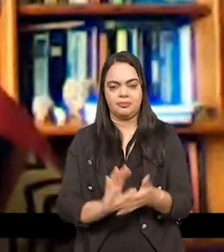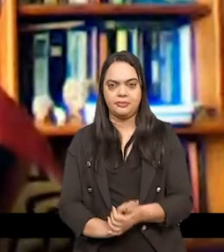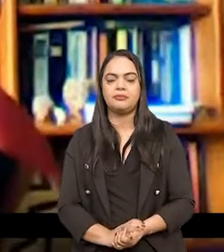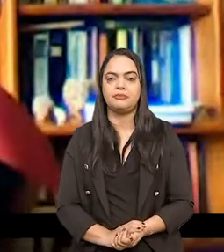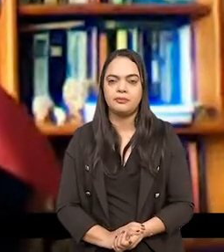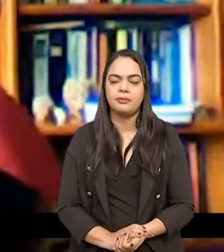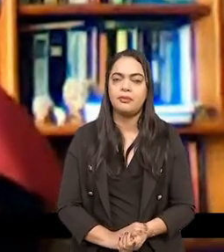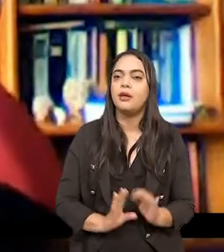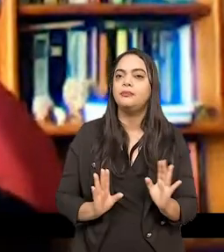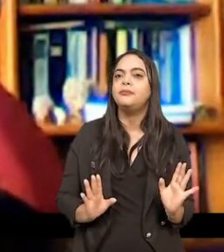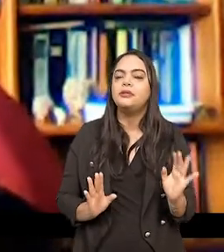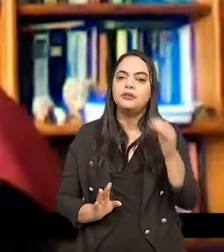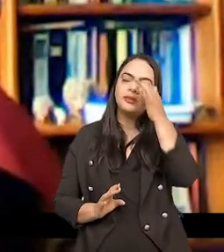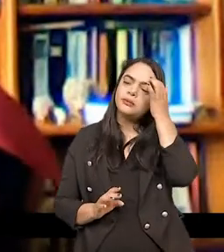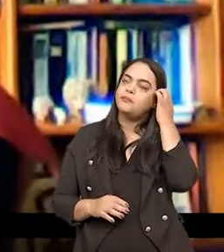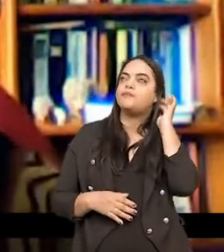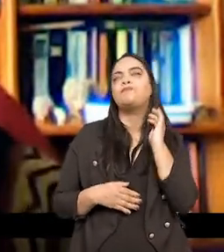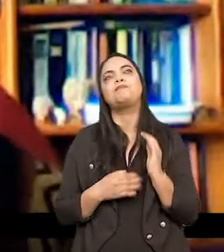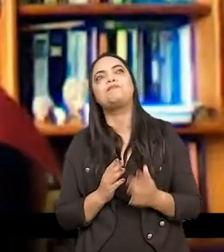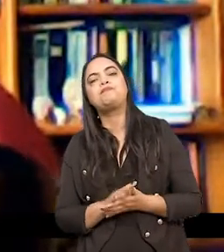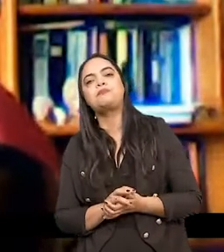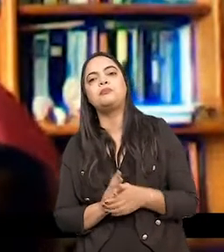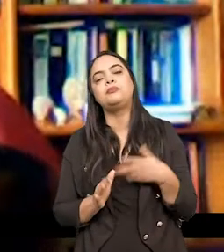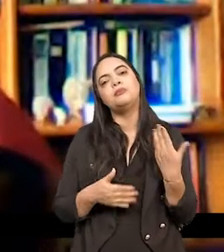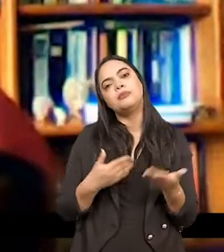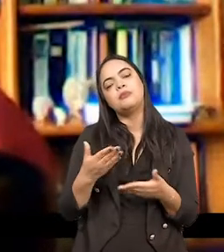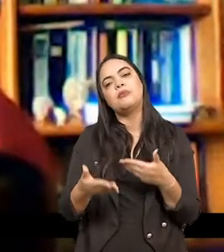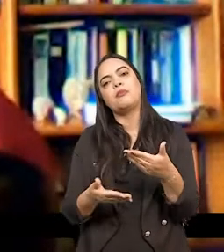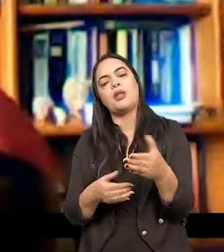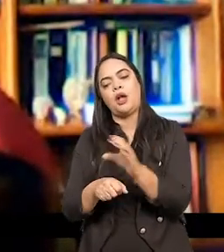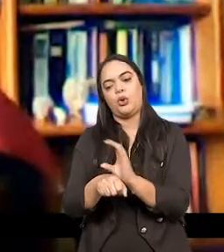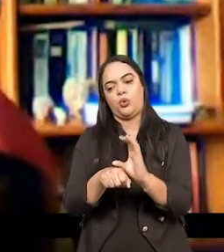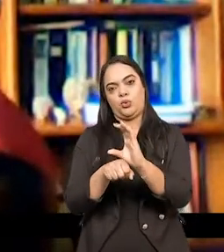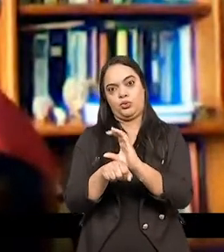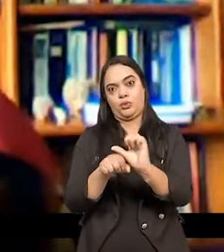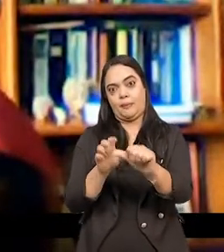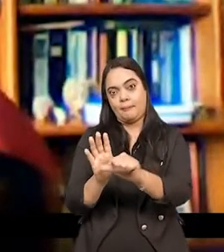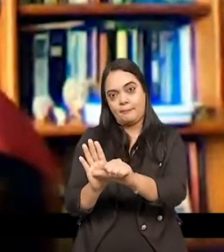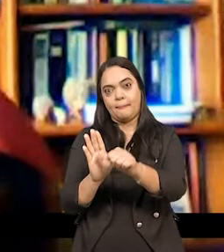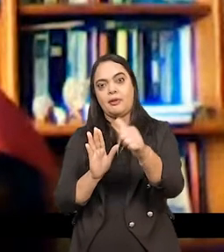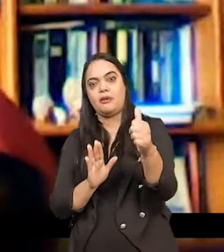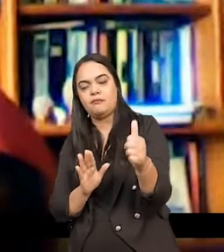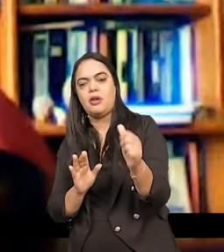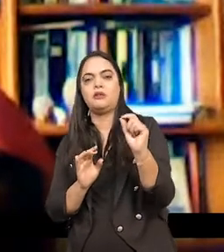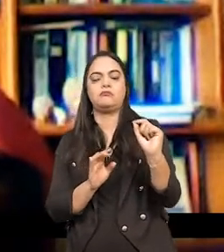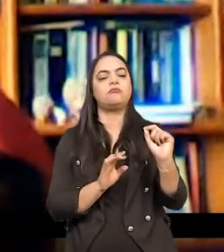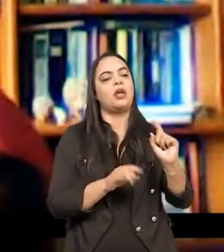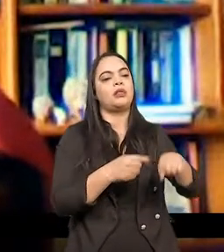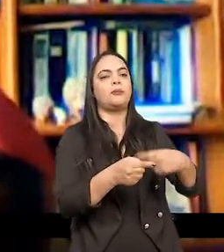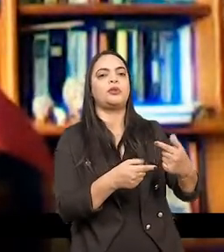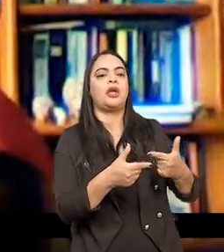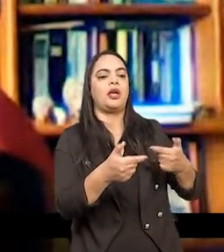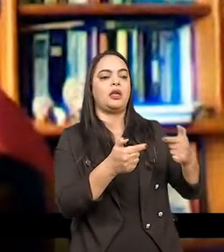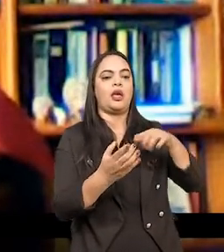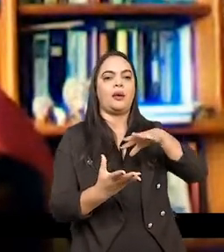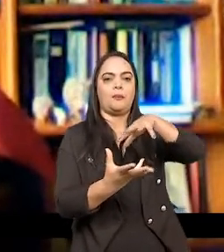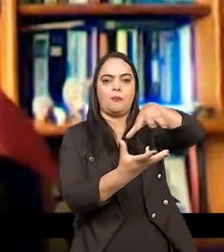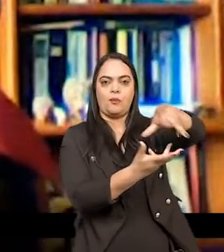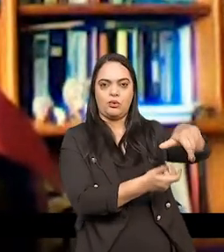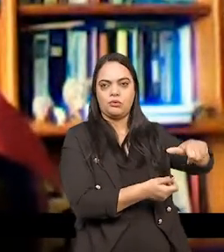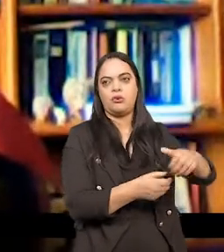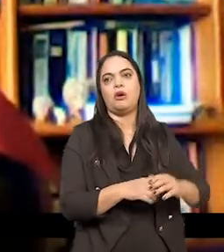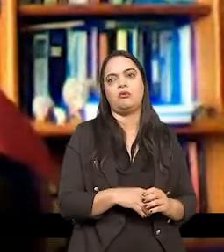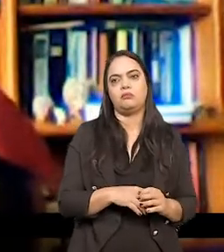Só que daí, nesse meio tempo, após essa primeira Constituição, acontecem as guerras mundiais, etc. Porque isso aí é igual para todo o Ocidente, né,